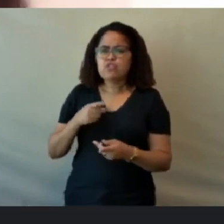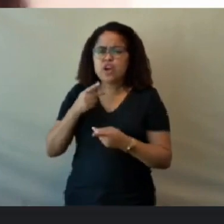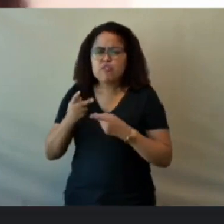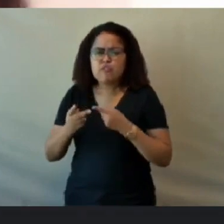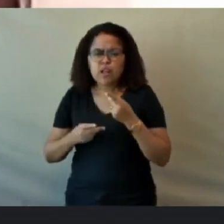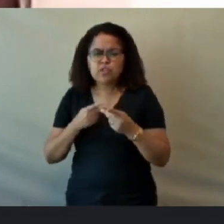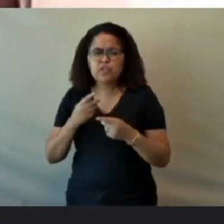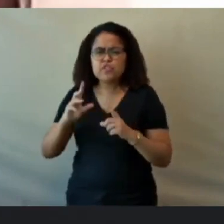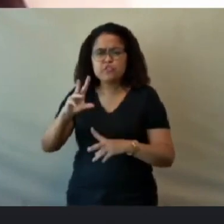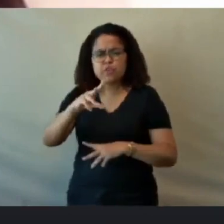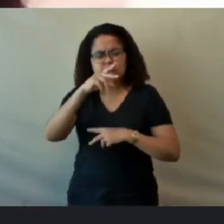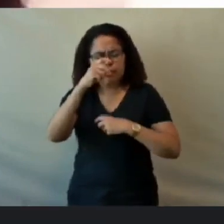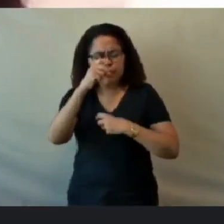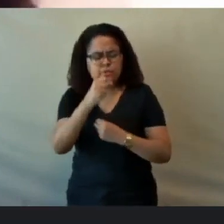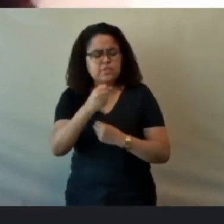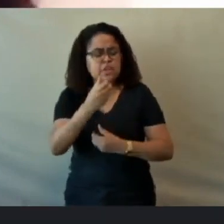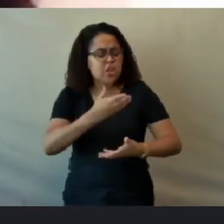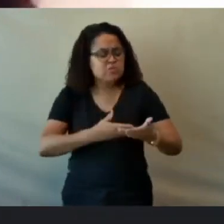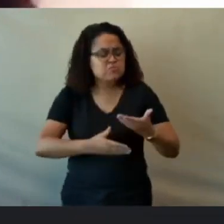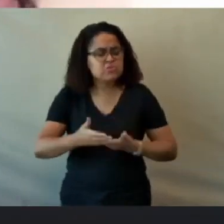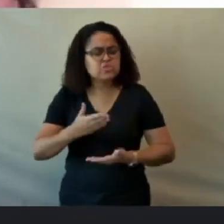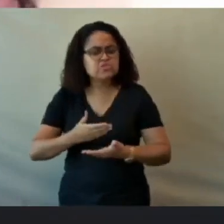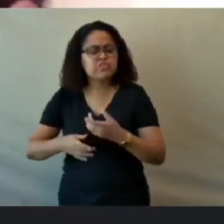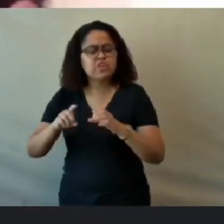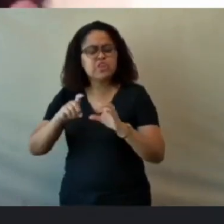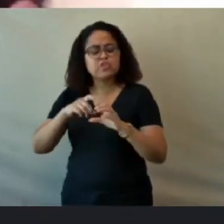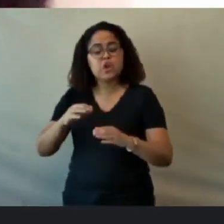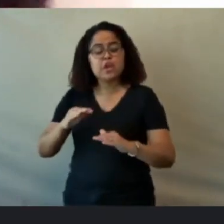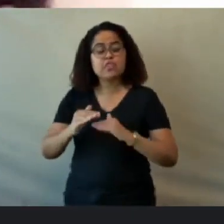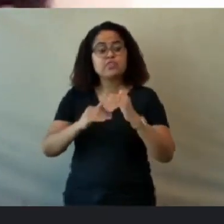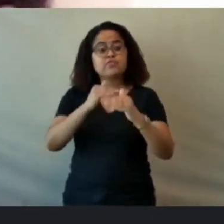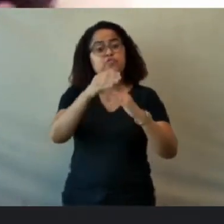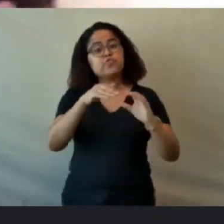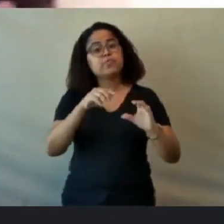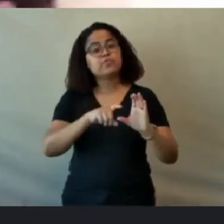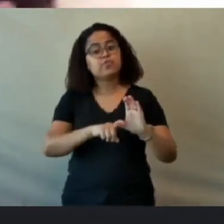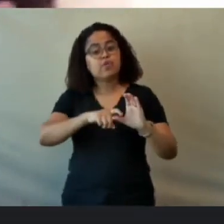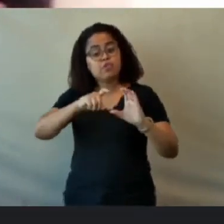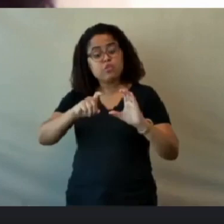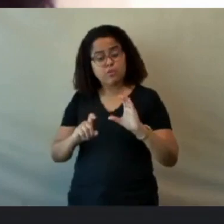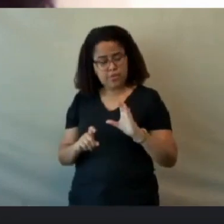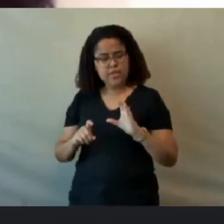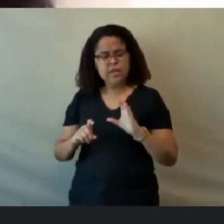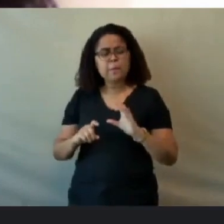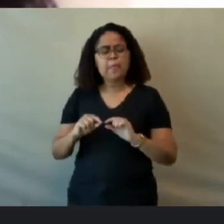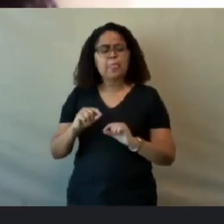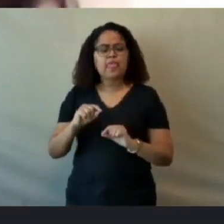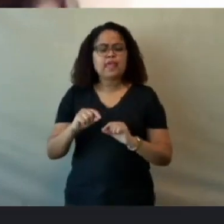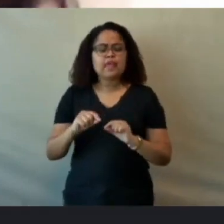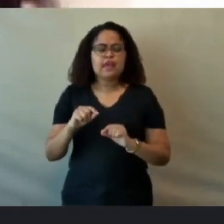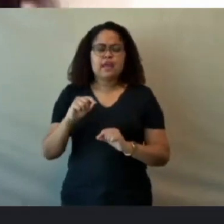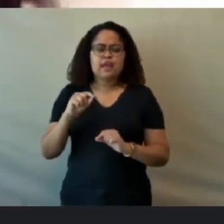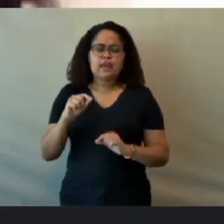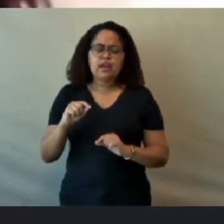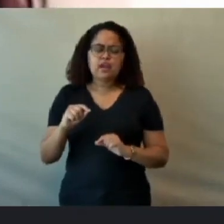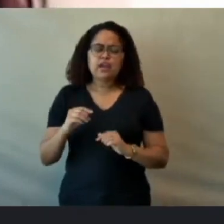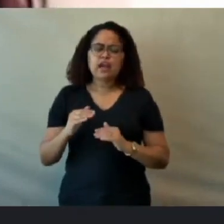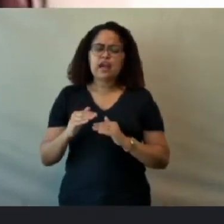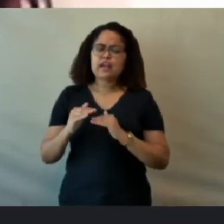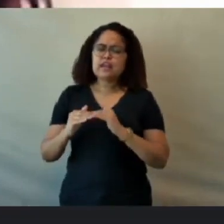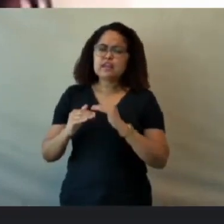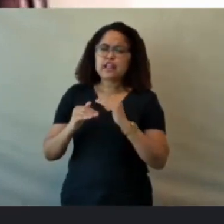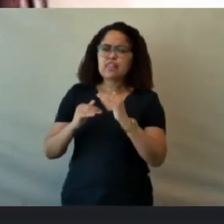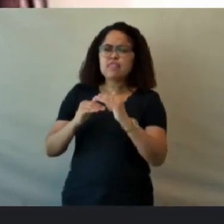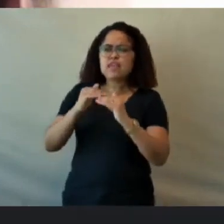desenvolvimento de autonomia, porque na assistência social a gente tem ali a gradação, assim como a gente tem na